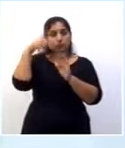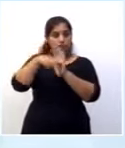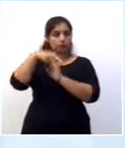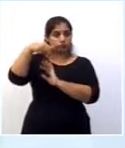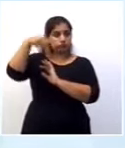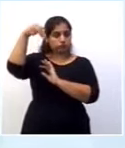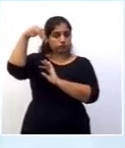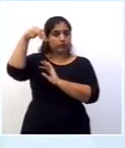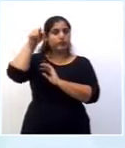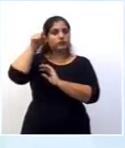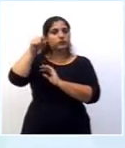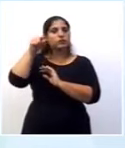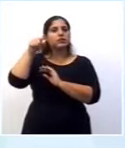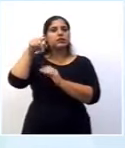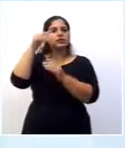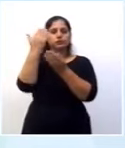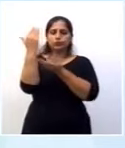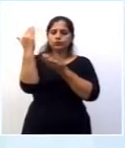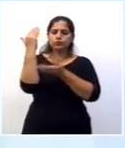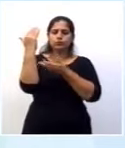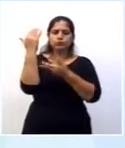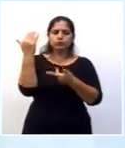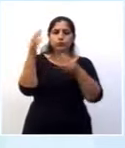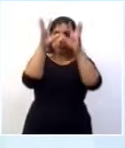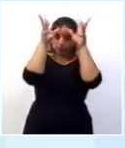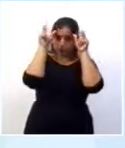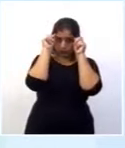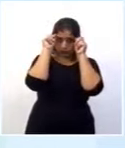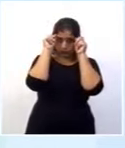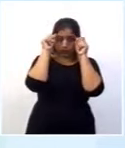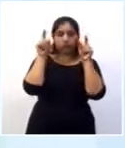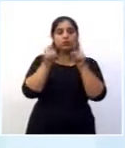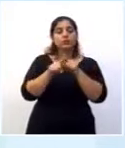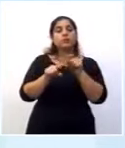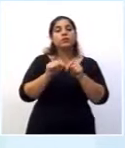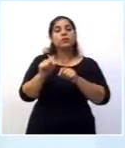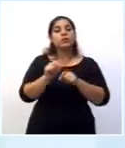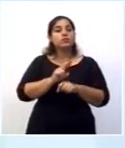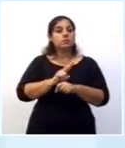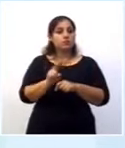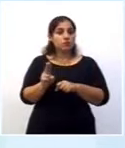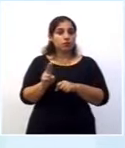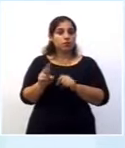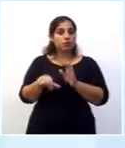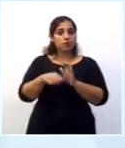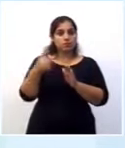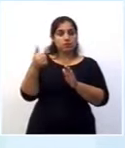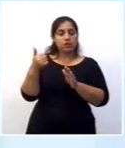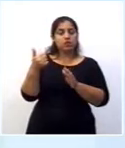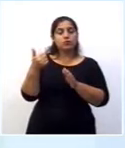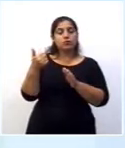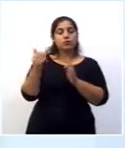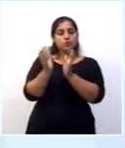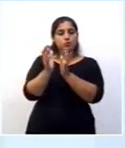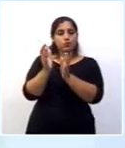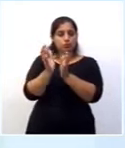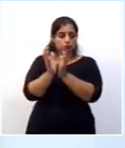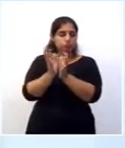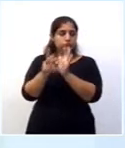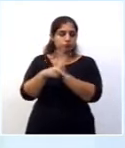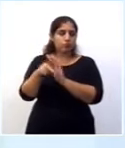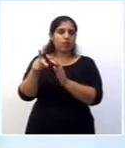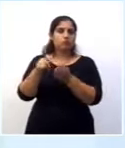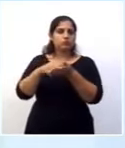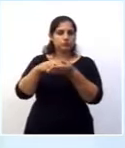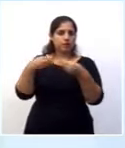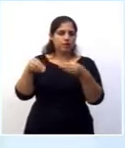né? A extração aí do látex na Amazônia, no que nós chamamos de primeiro ciclo da borracha, era uma